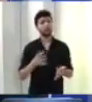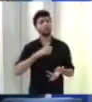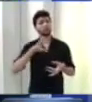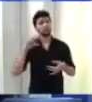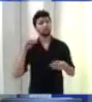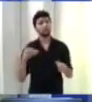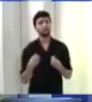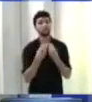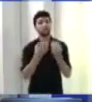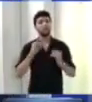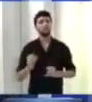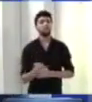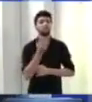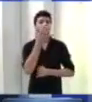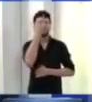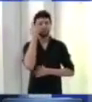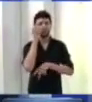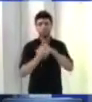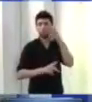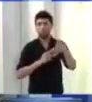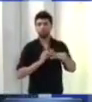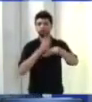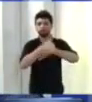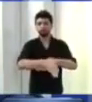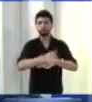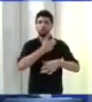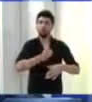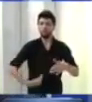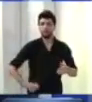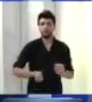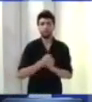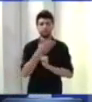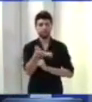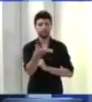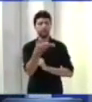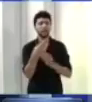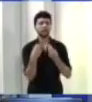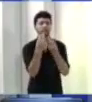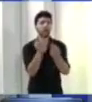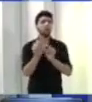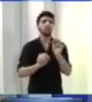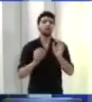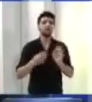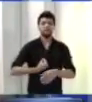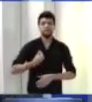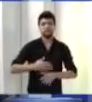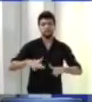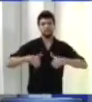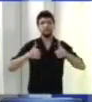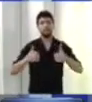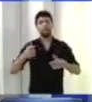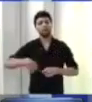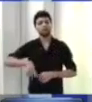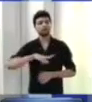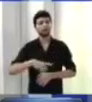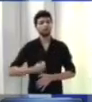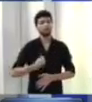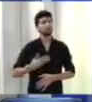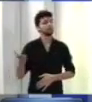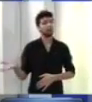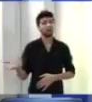a oportunidade de um homem do povo chegar com o povo para governar para você, para lhe dar uma condição de vida melhor. Eles estiveram